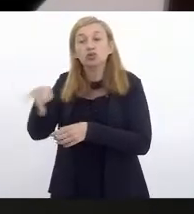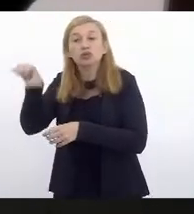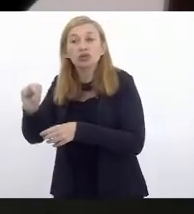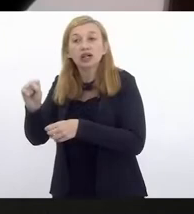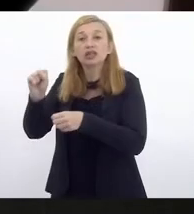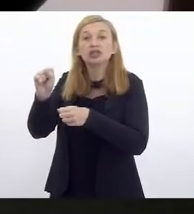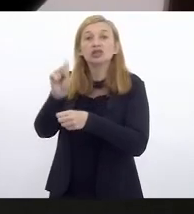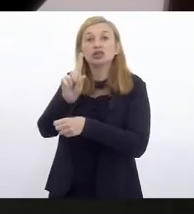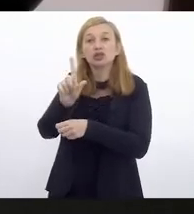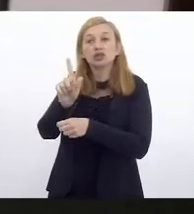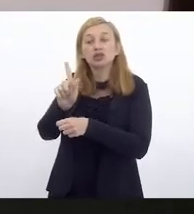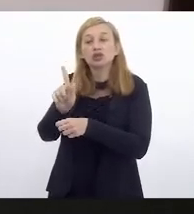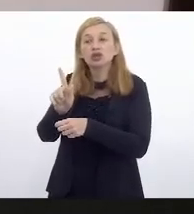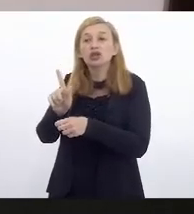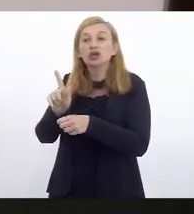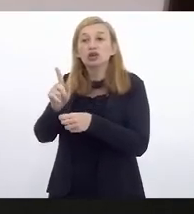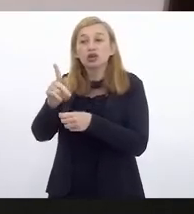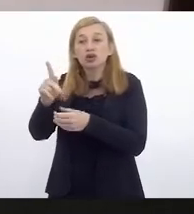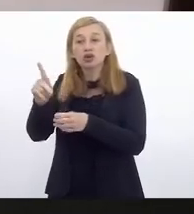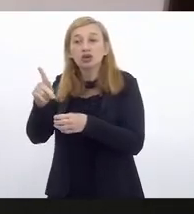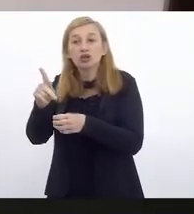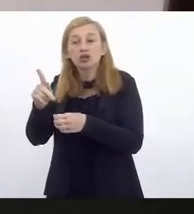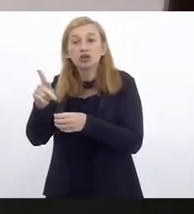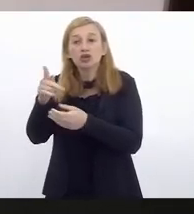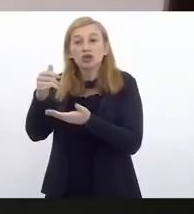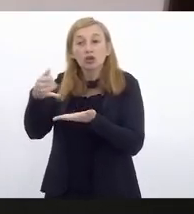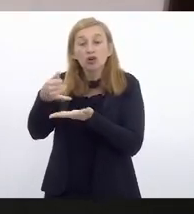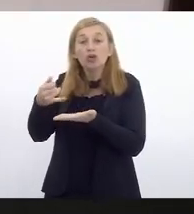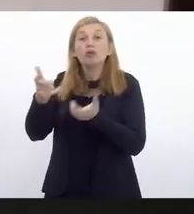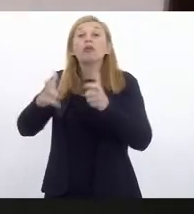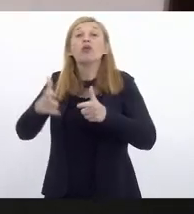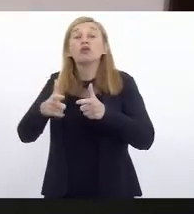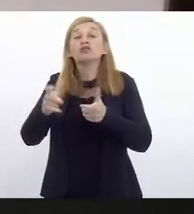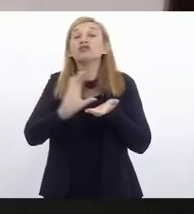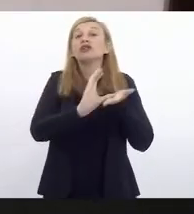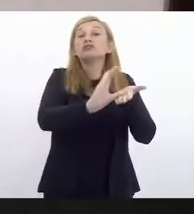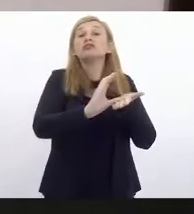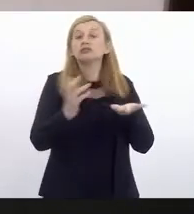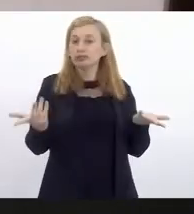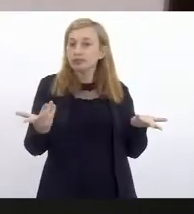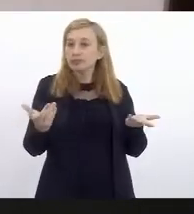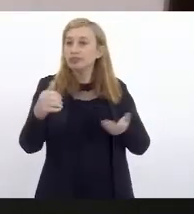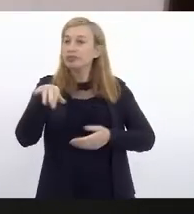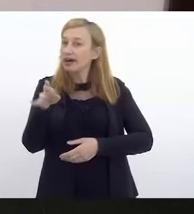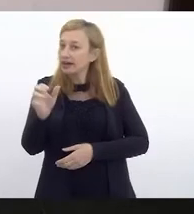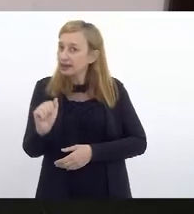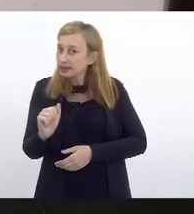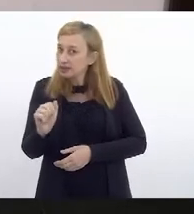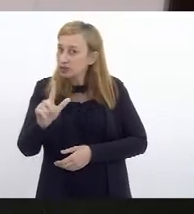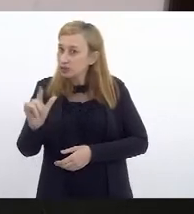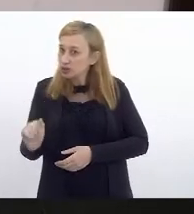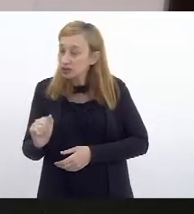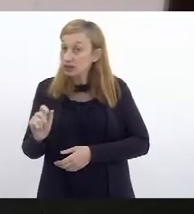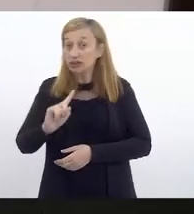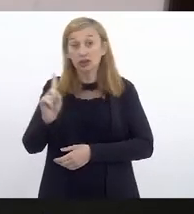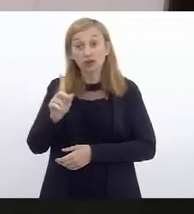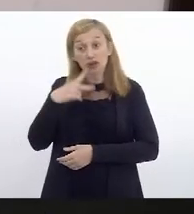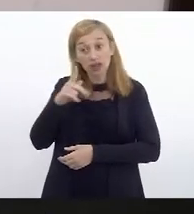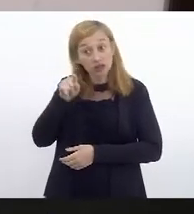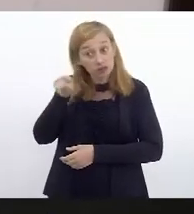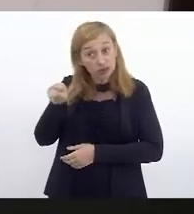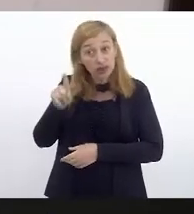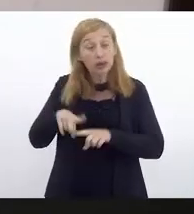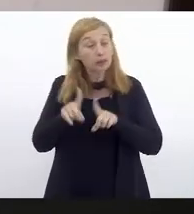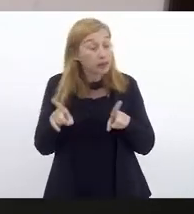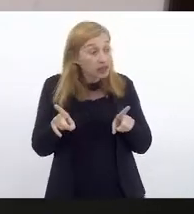esses recursos. Né? Mas olha só, Maria Luísa, e não citando você, né,